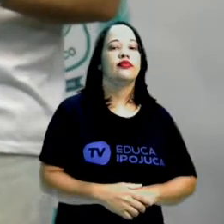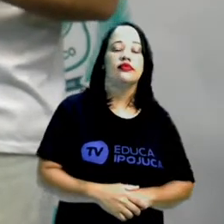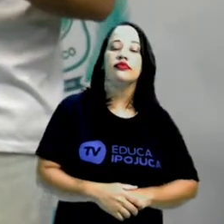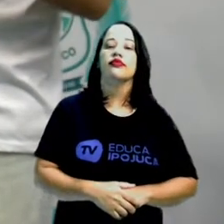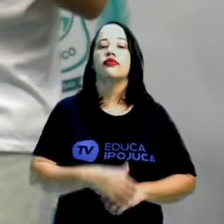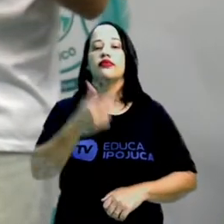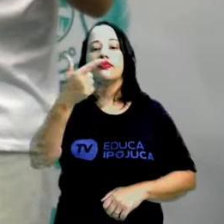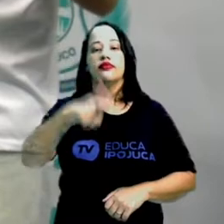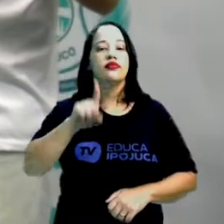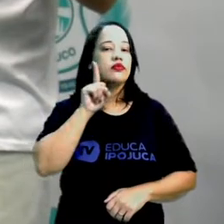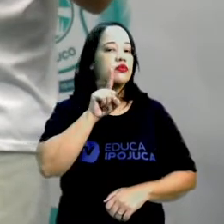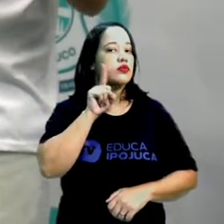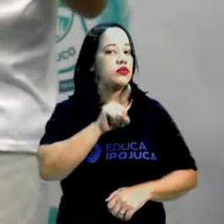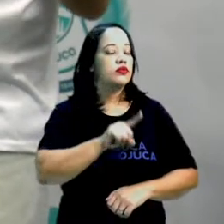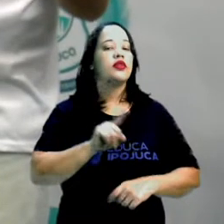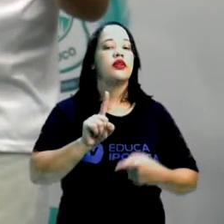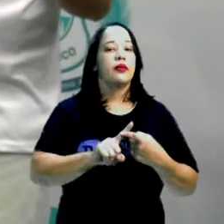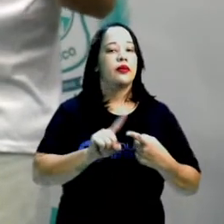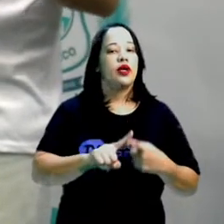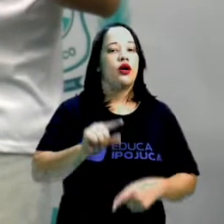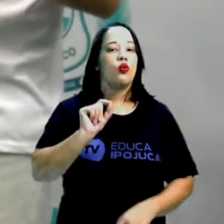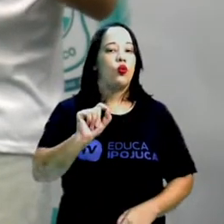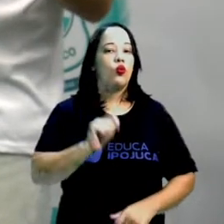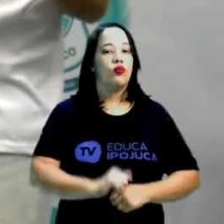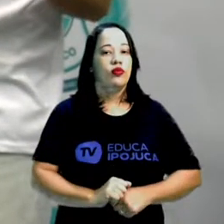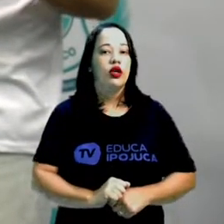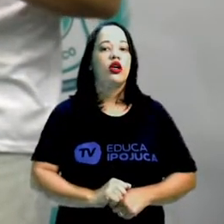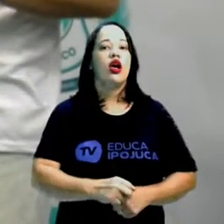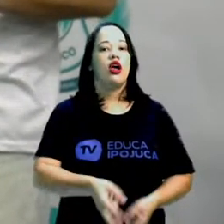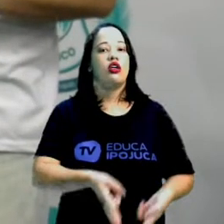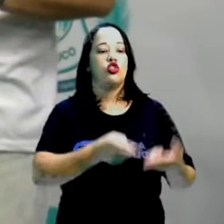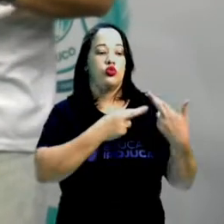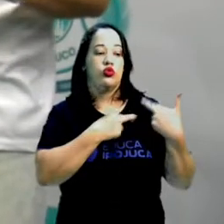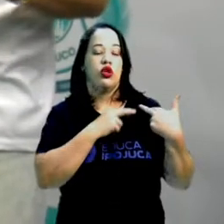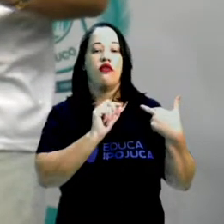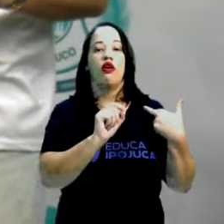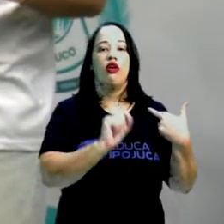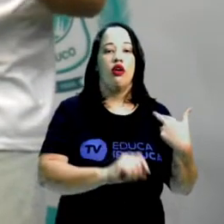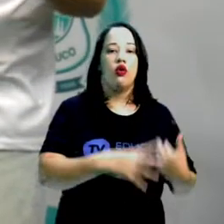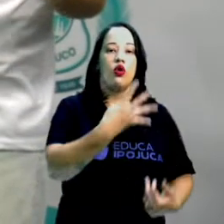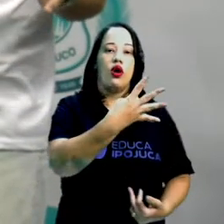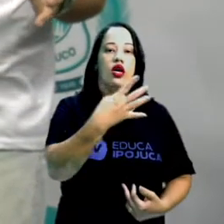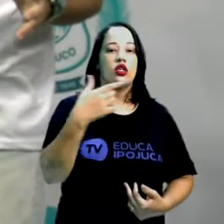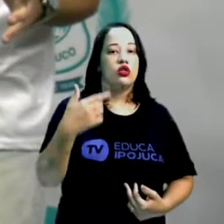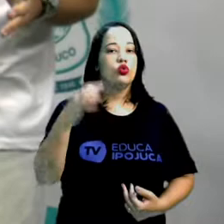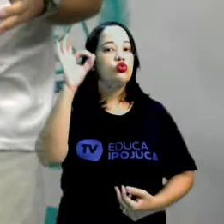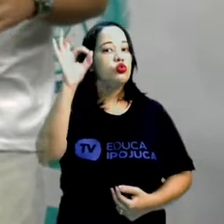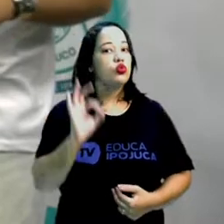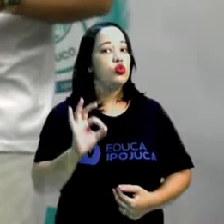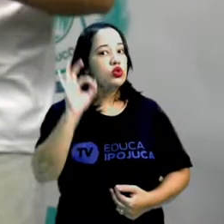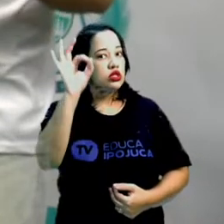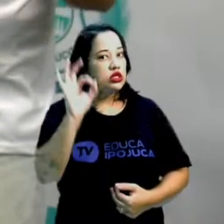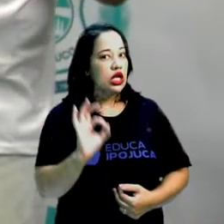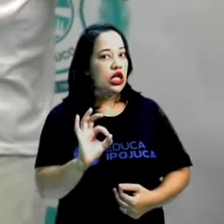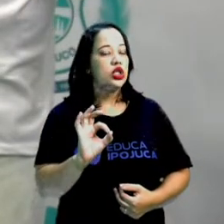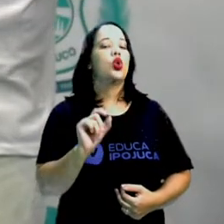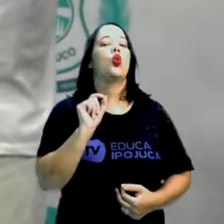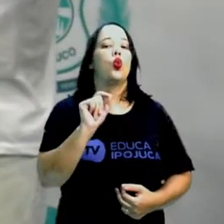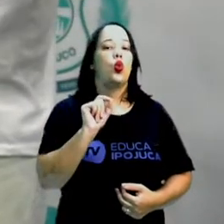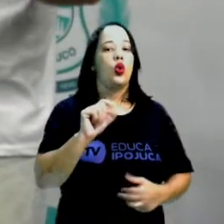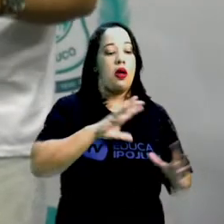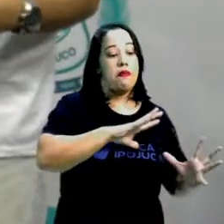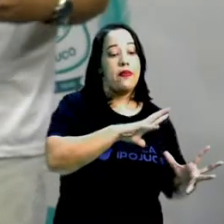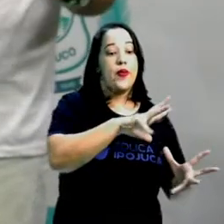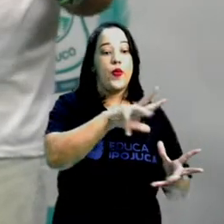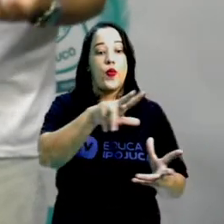os Estados Unidos que ele era responsável ali aproximadamente quarenta e dois por cento na produção mundial então se a produção mundial